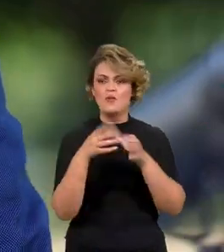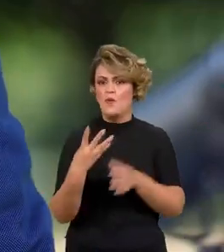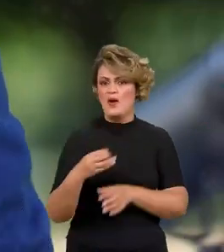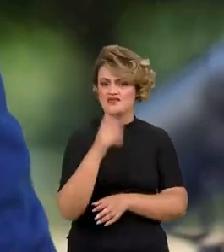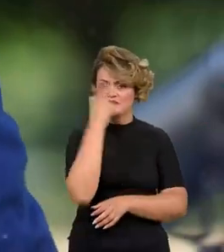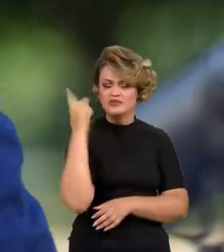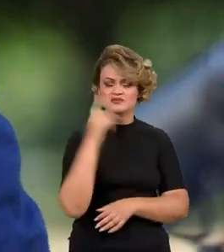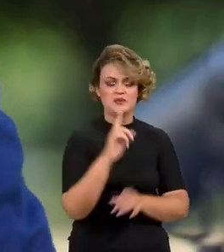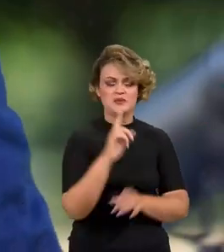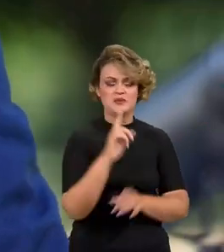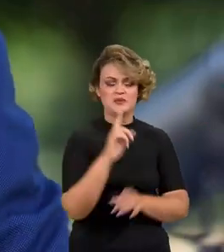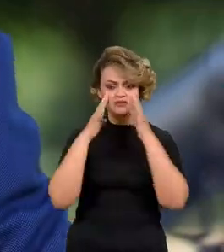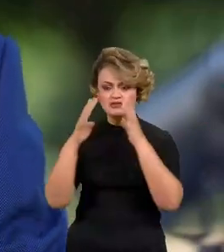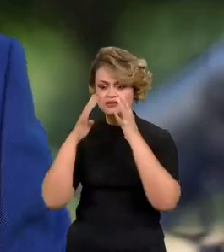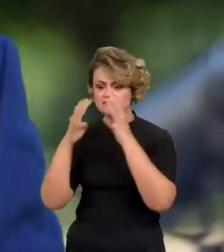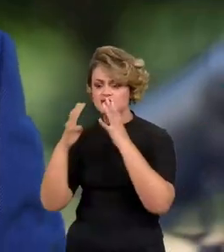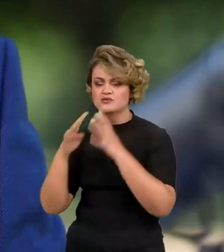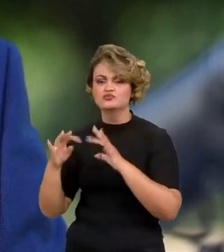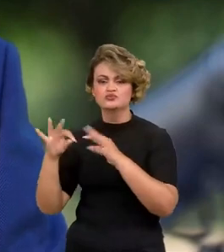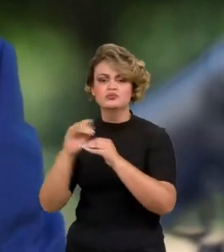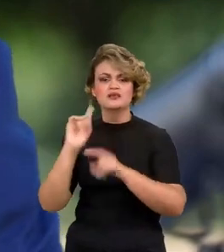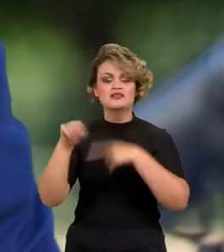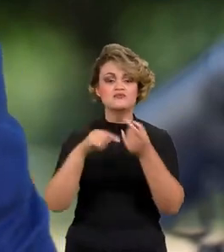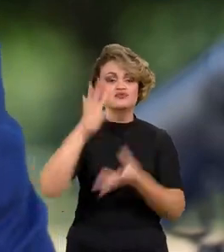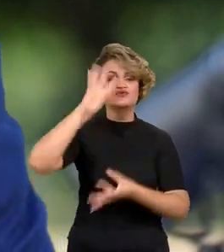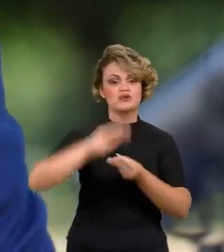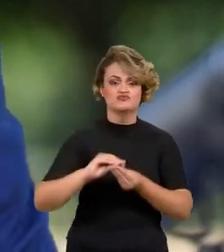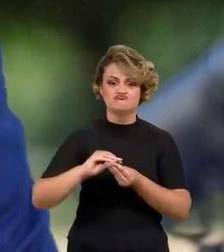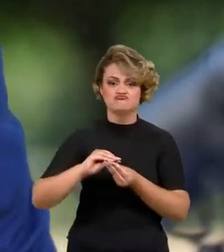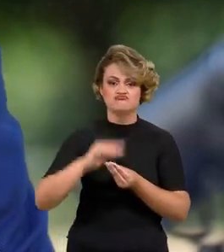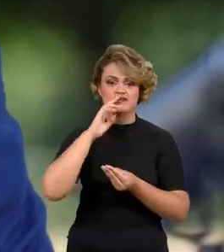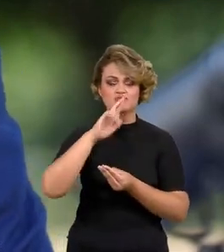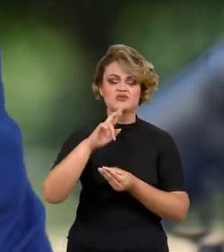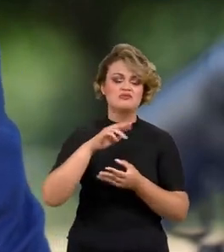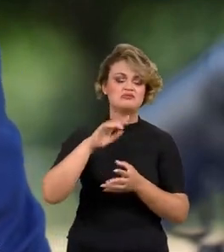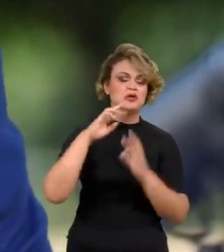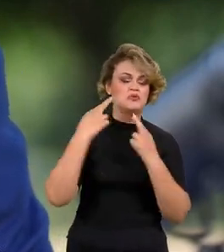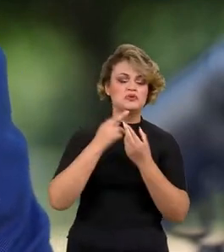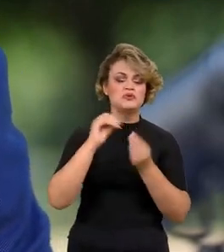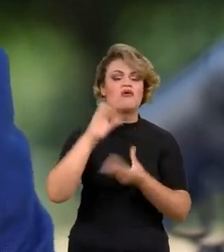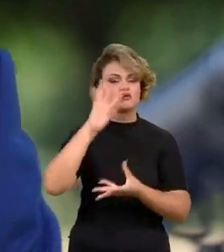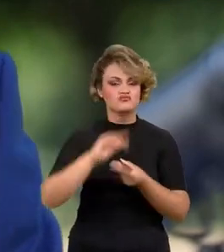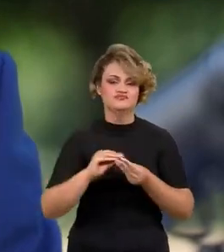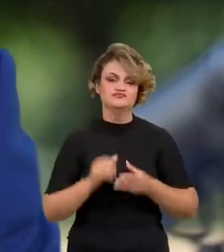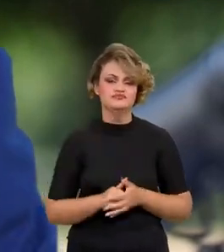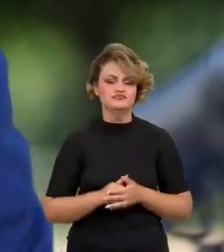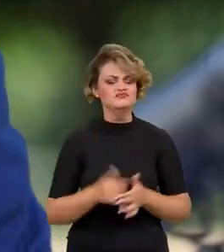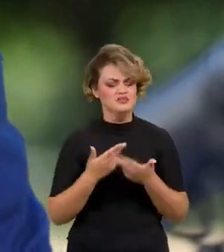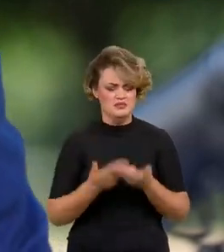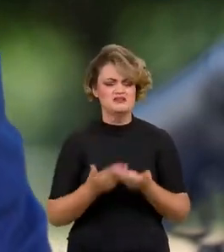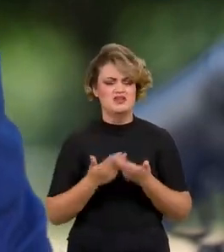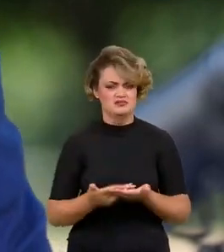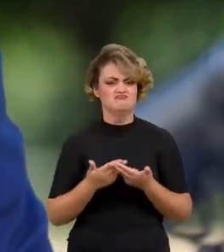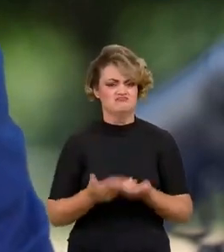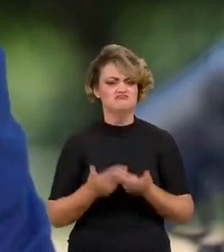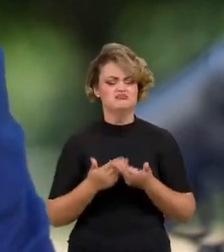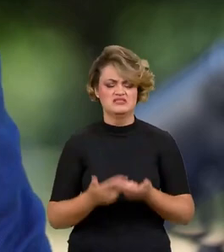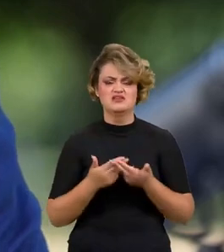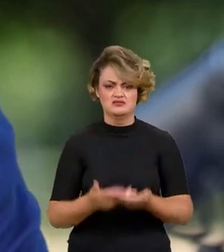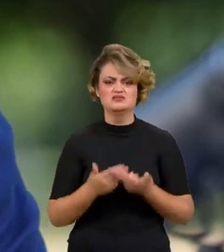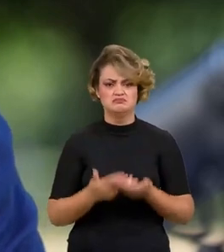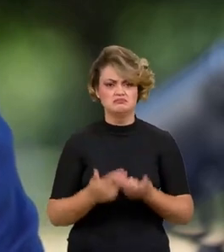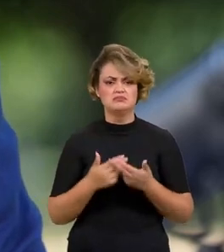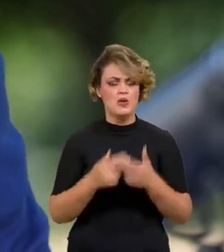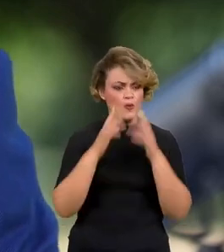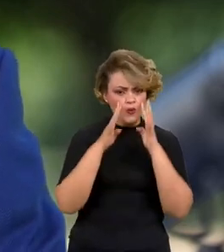porque depois eu pudesse resumir o resultado da reunião e eu tenho paciência para ouvir gosto de ouvir às vezes